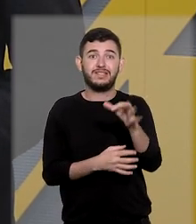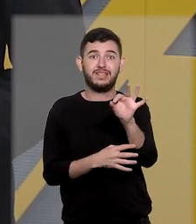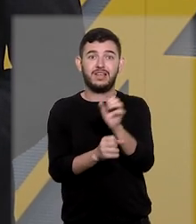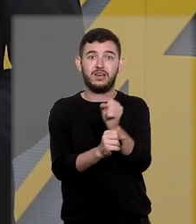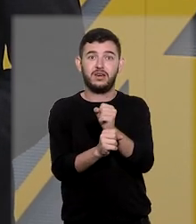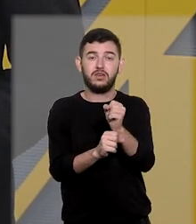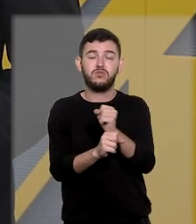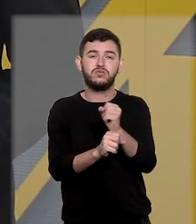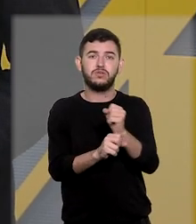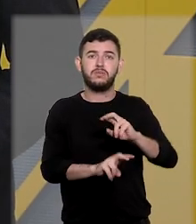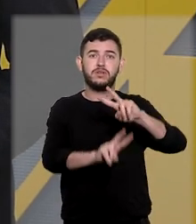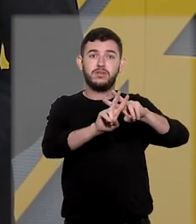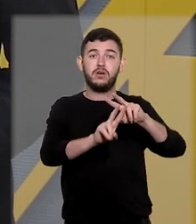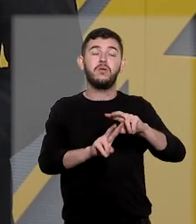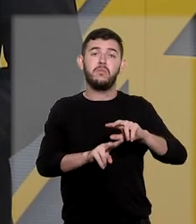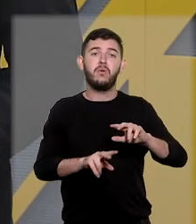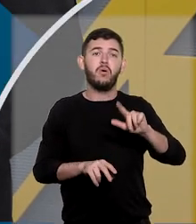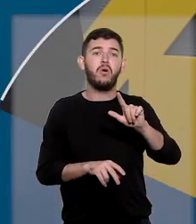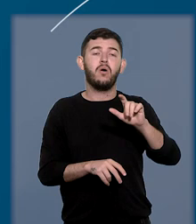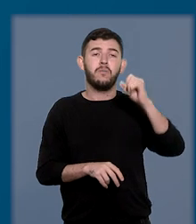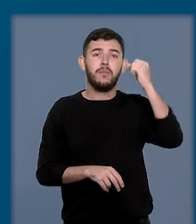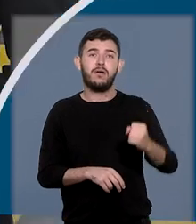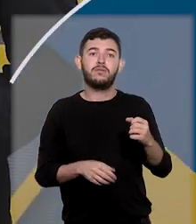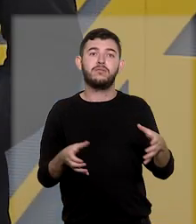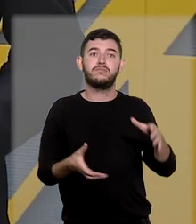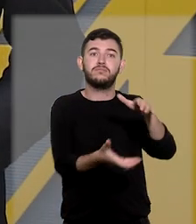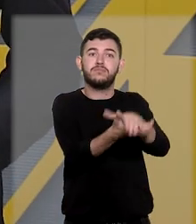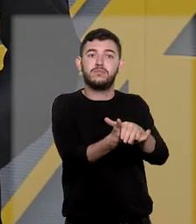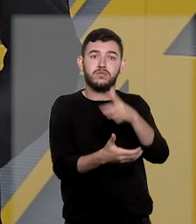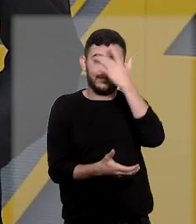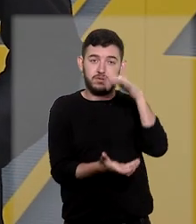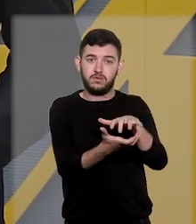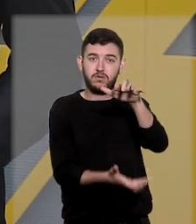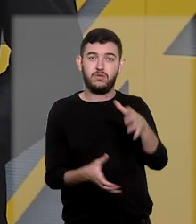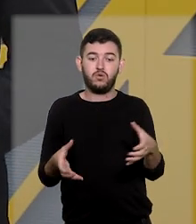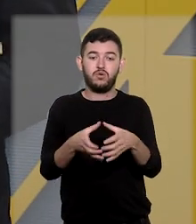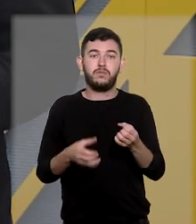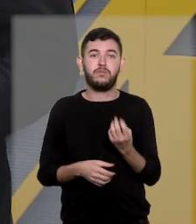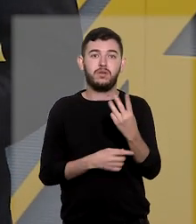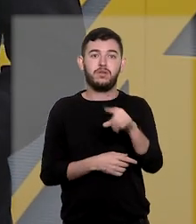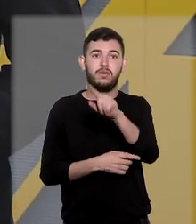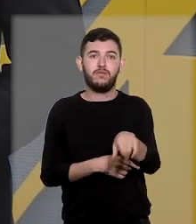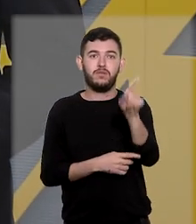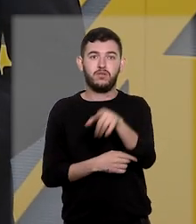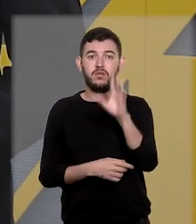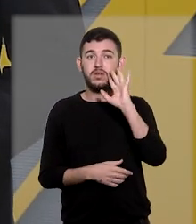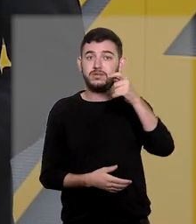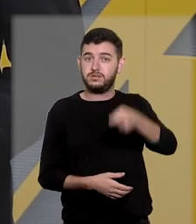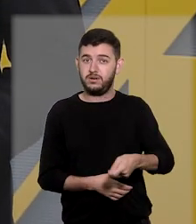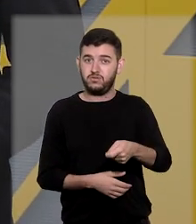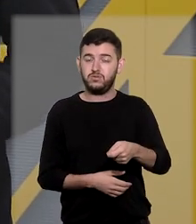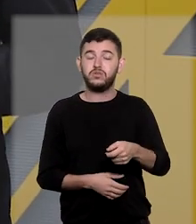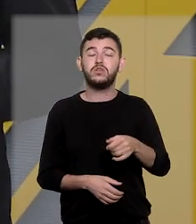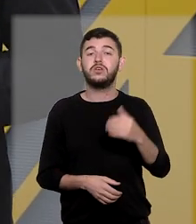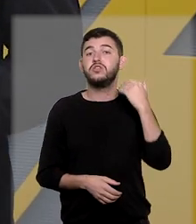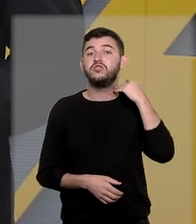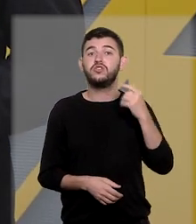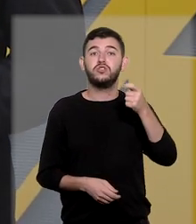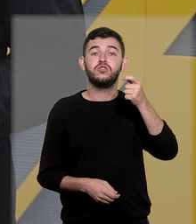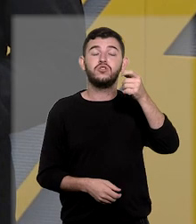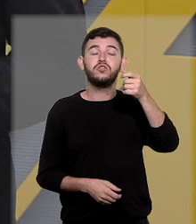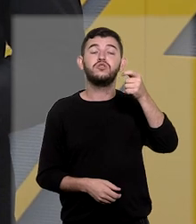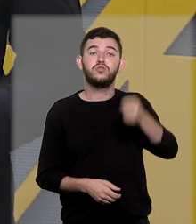por latrocínio contra um casal de idosos. E a terceira turma revogou a decisão de juiz que mandou afastar, ainda